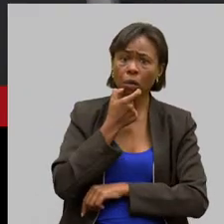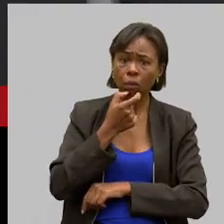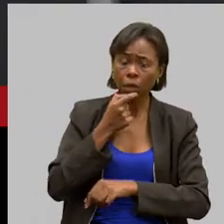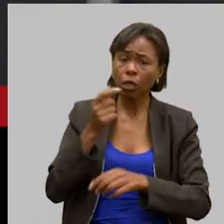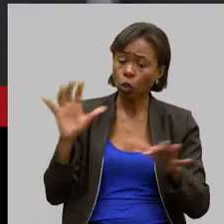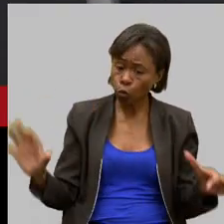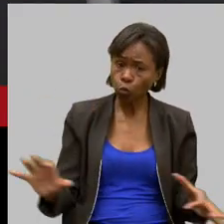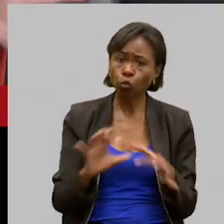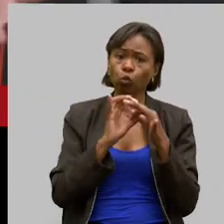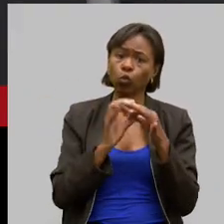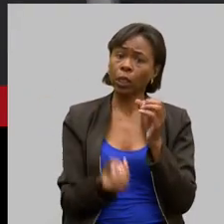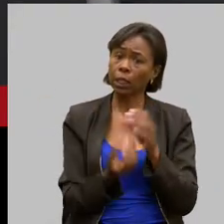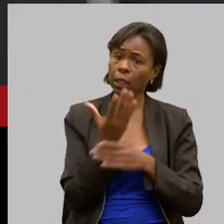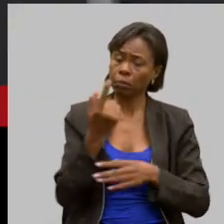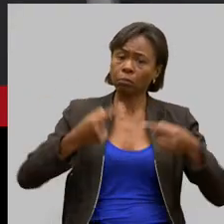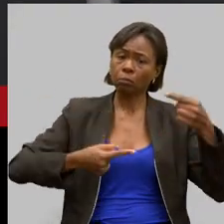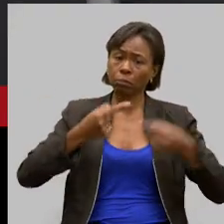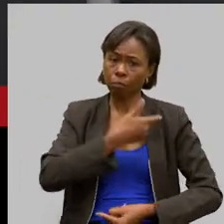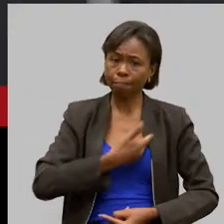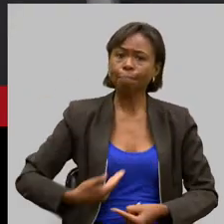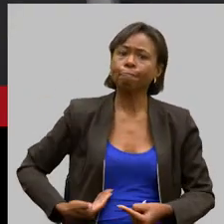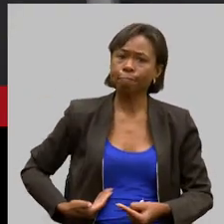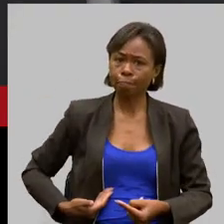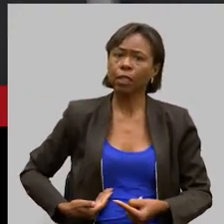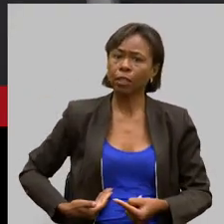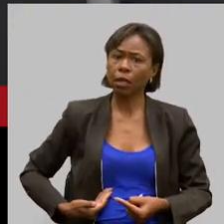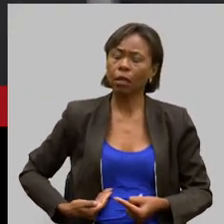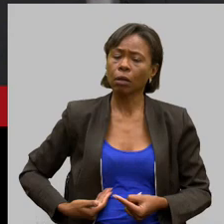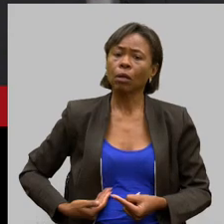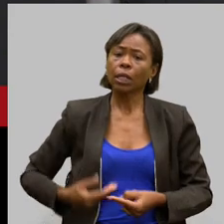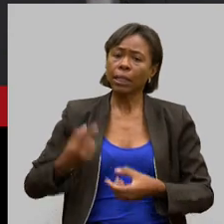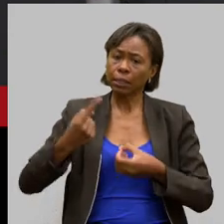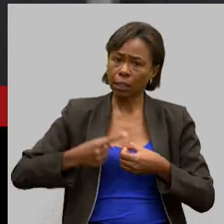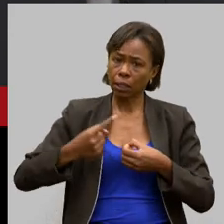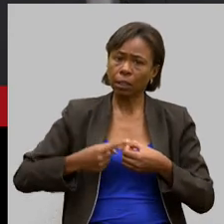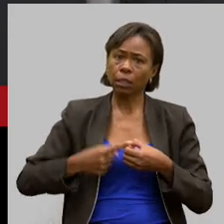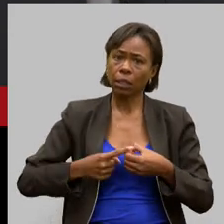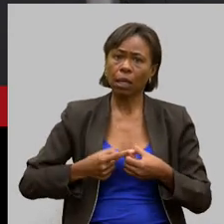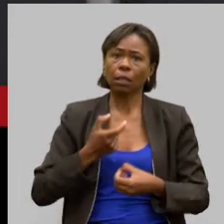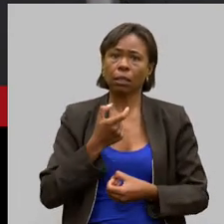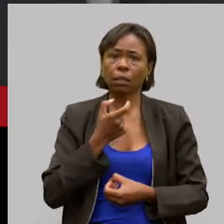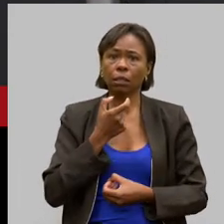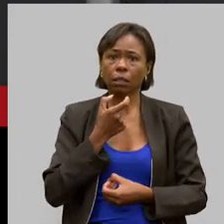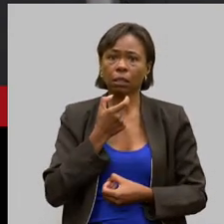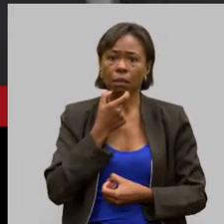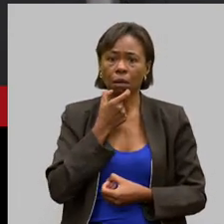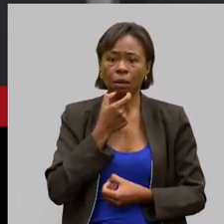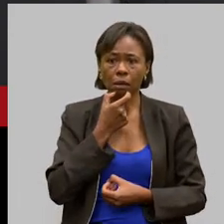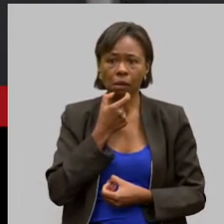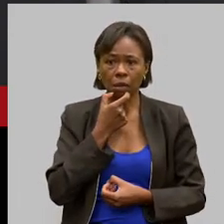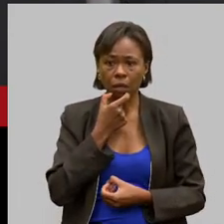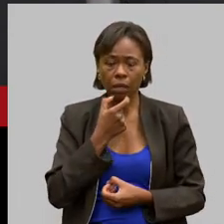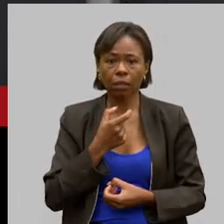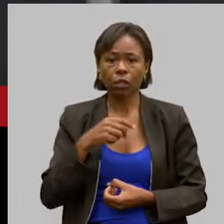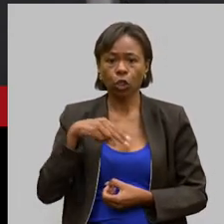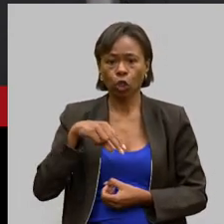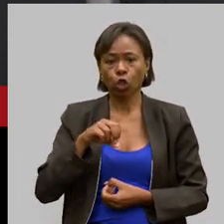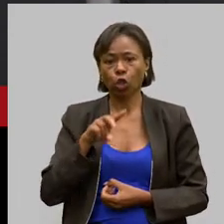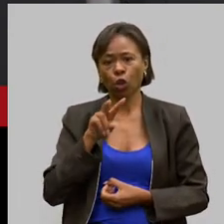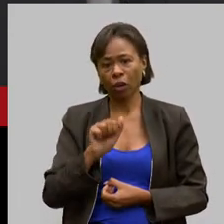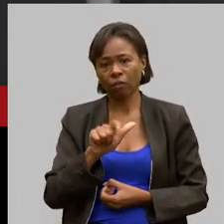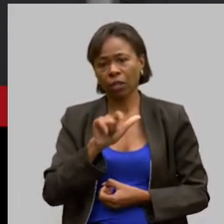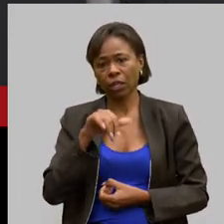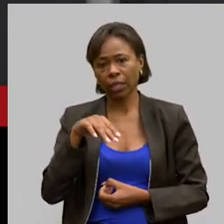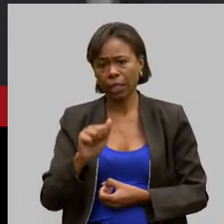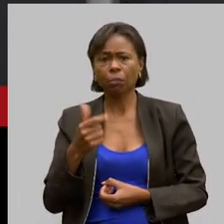públicas que vão se replicar aí a eh as nas nossas cidades de eh eh nossas cidades de Minas Gerais